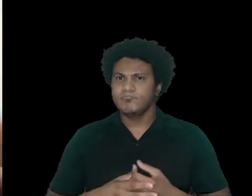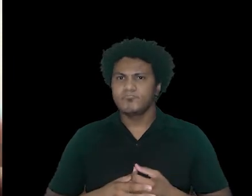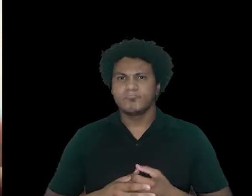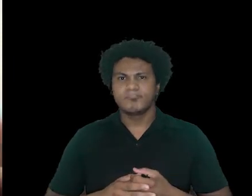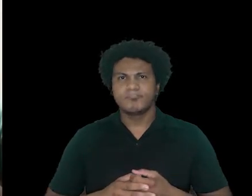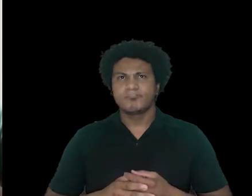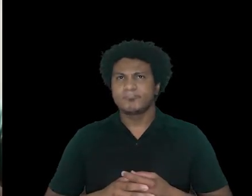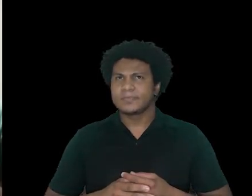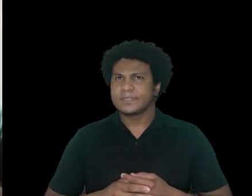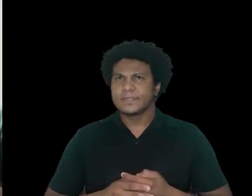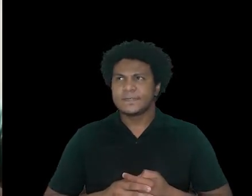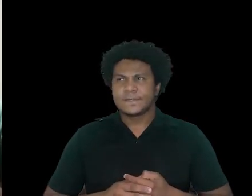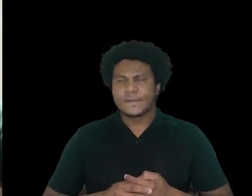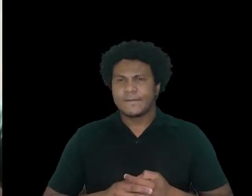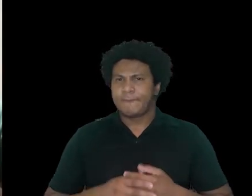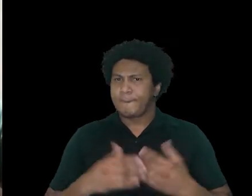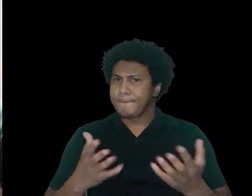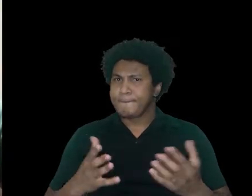Mas